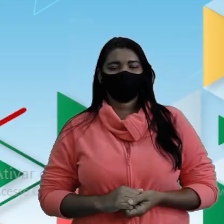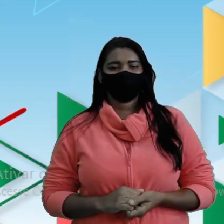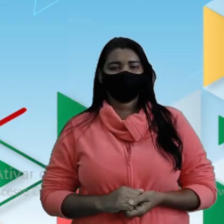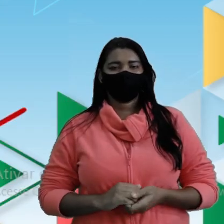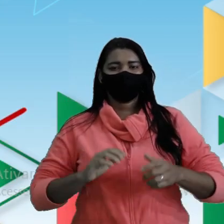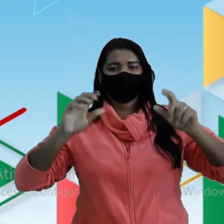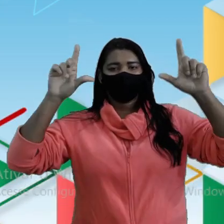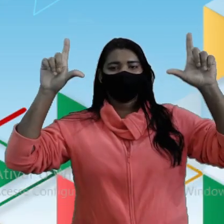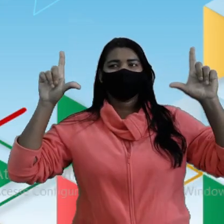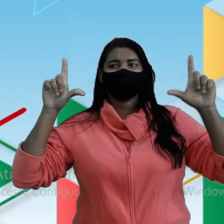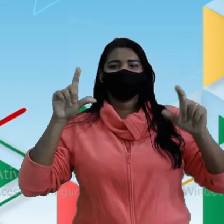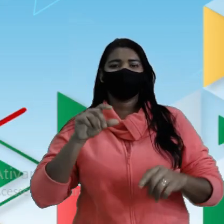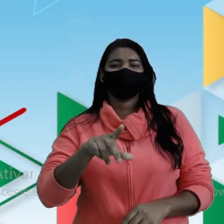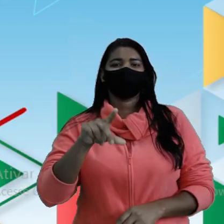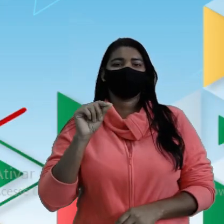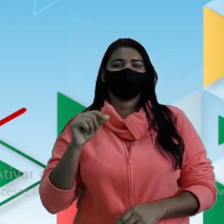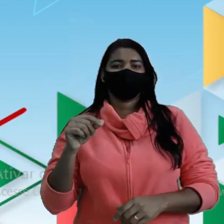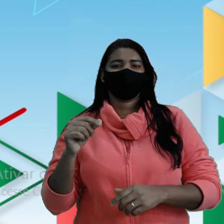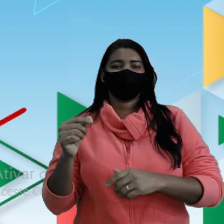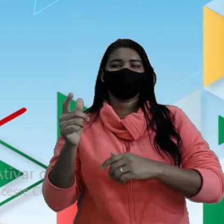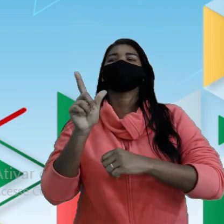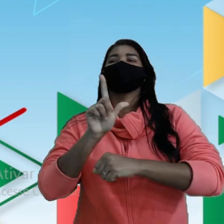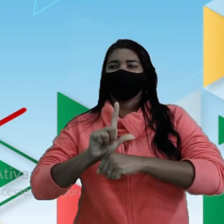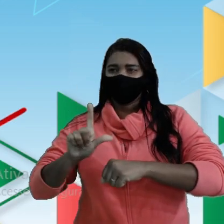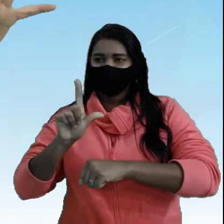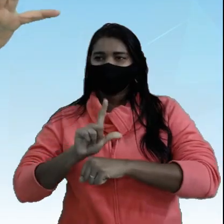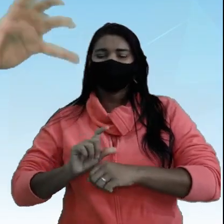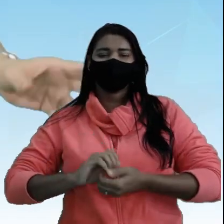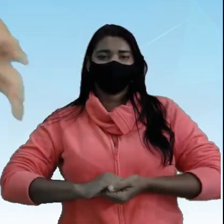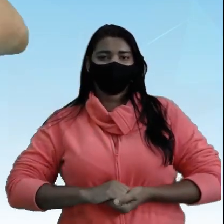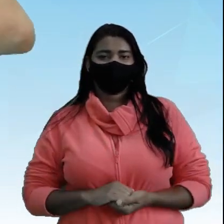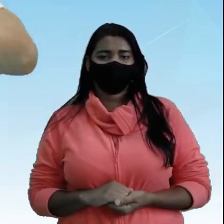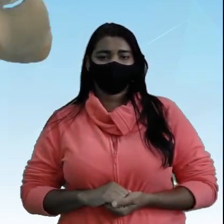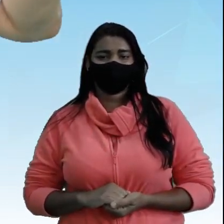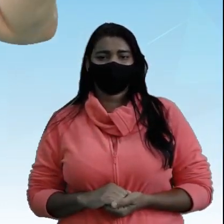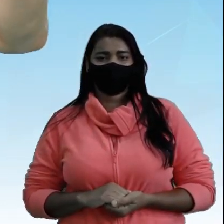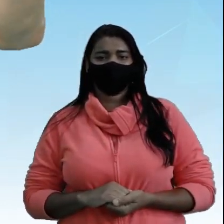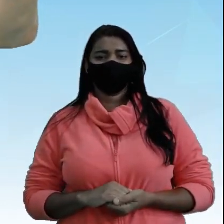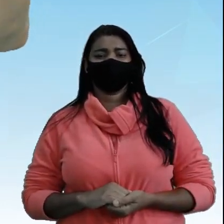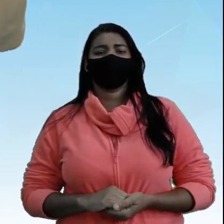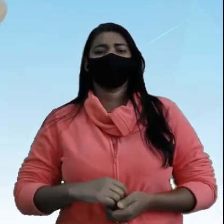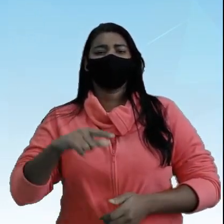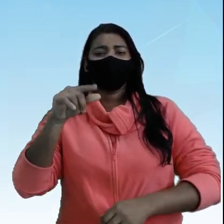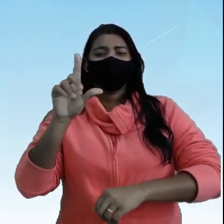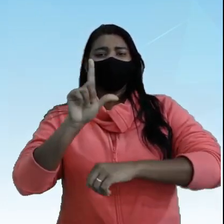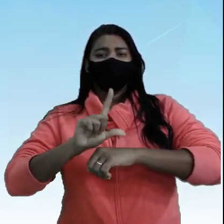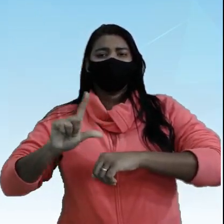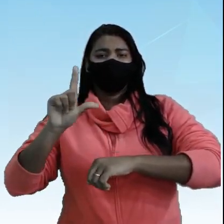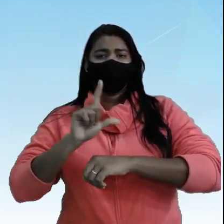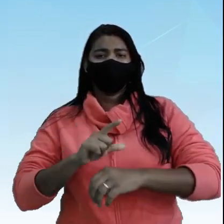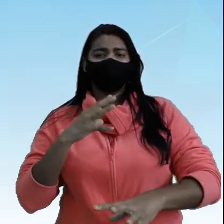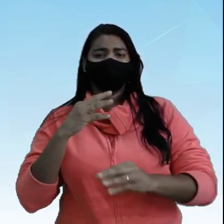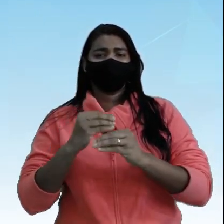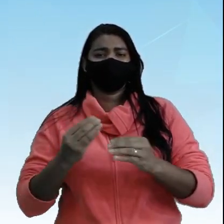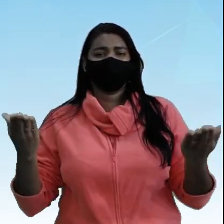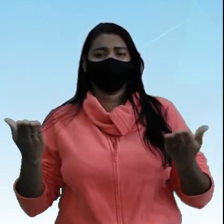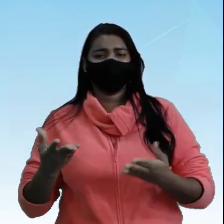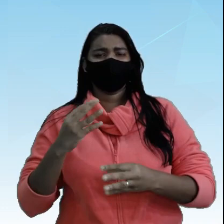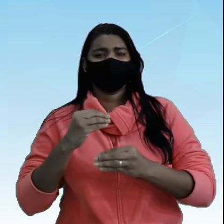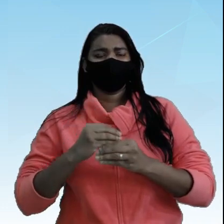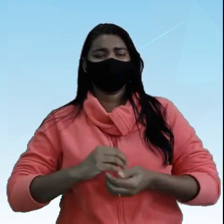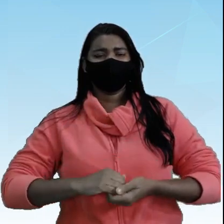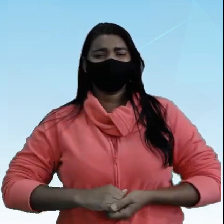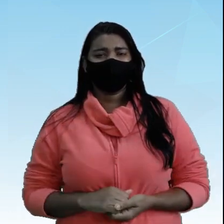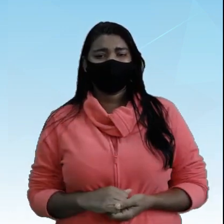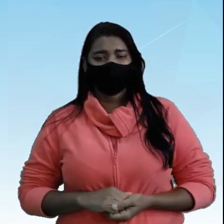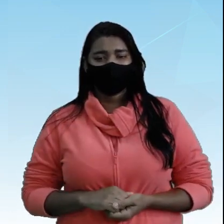tela, escolhas lexicais. É isso aí, professora Joyce. Escolhas lexicais. Vamos hoje trabalhar sobre isso.